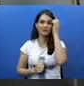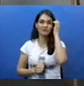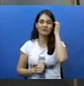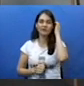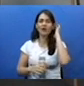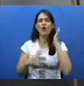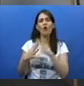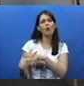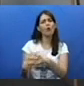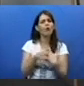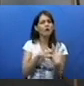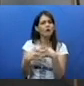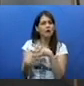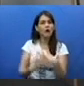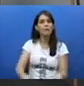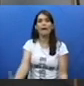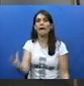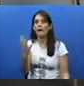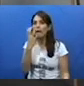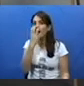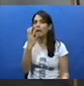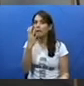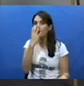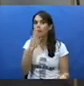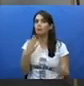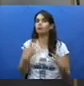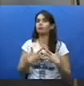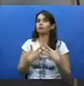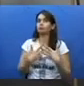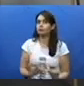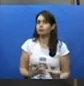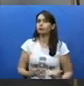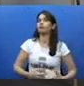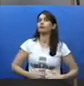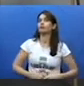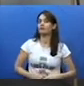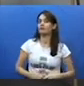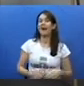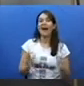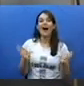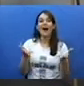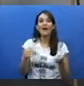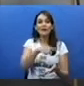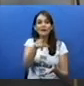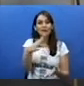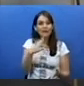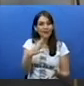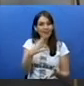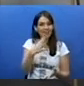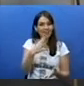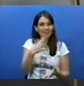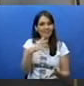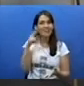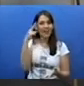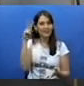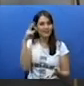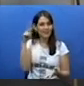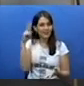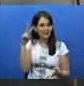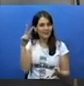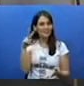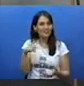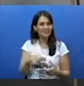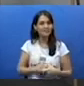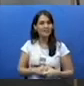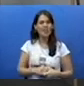É confusão para cachorro. Agora você já conhece a história de sua avó.